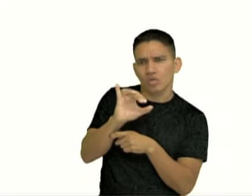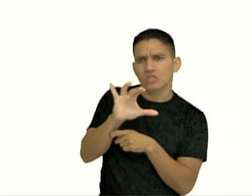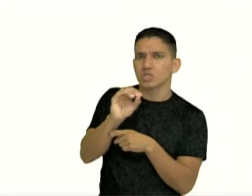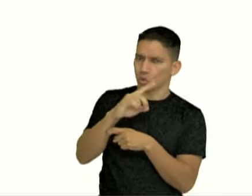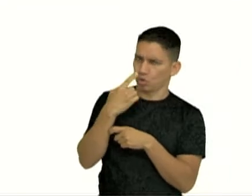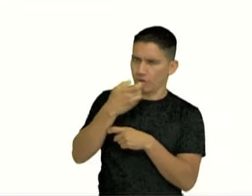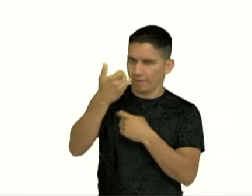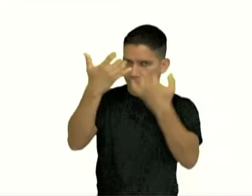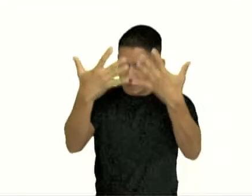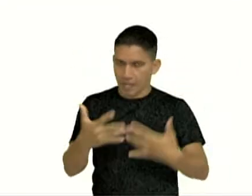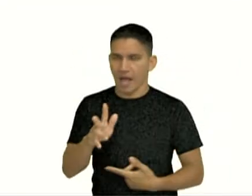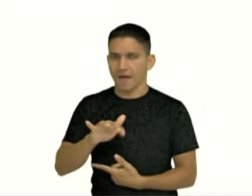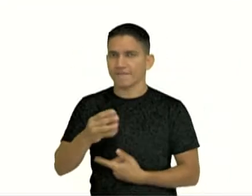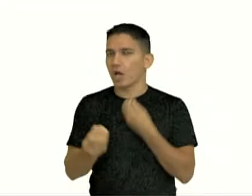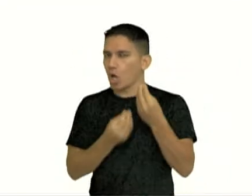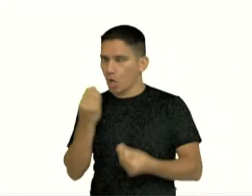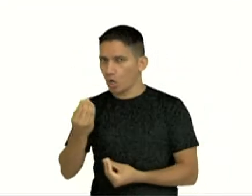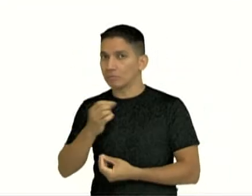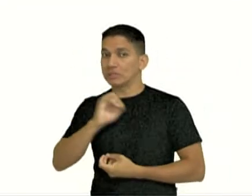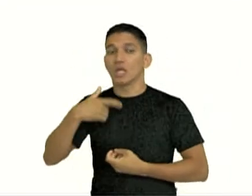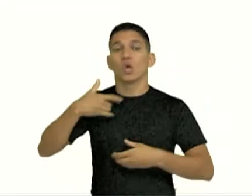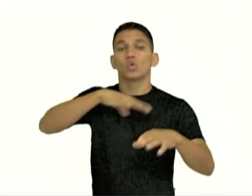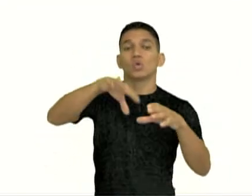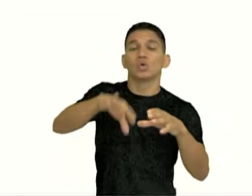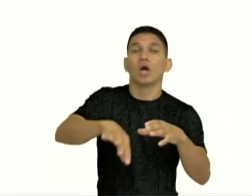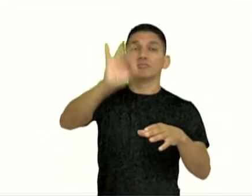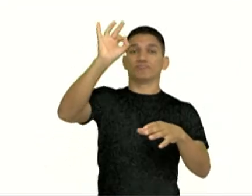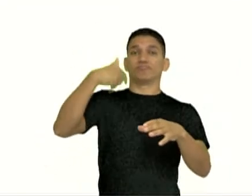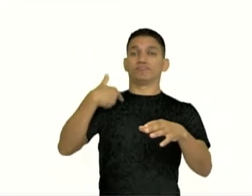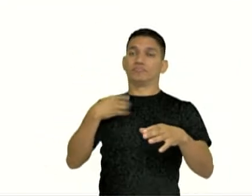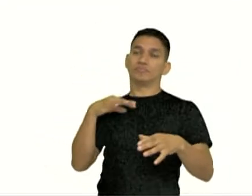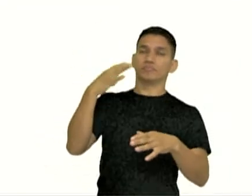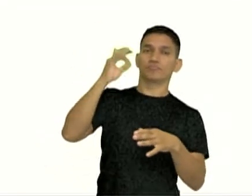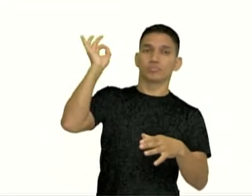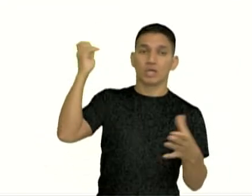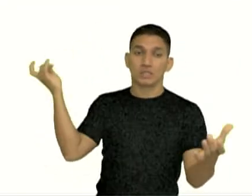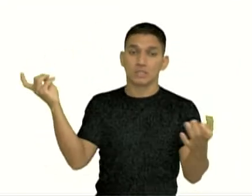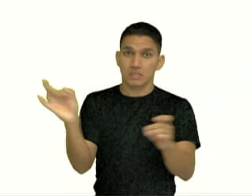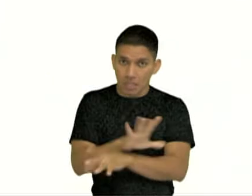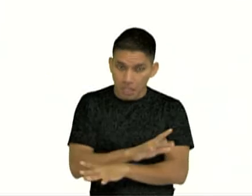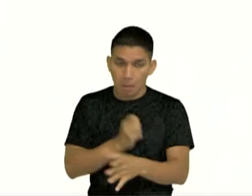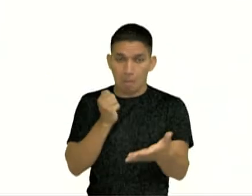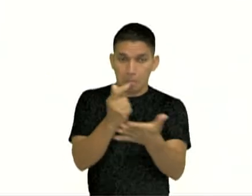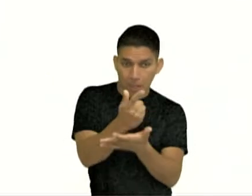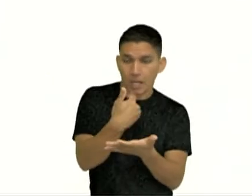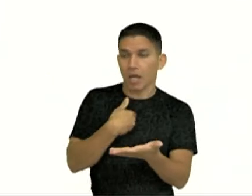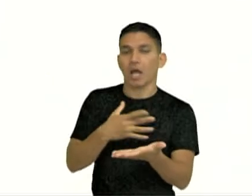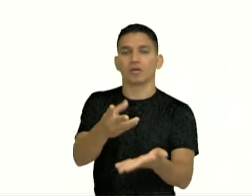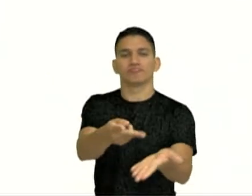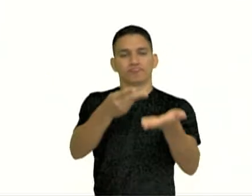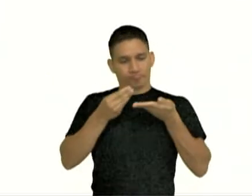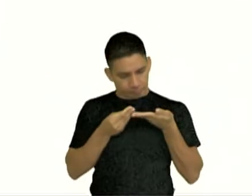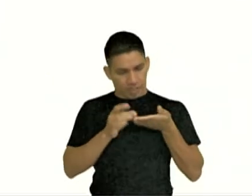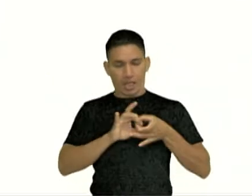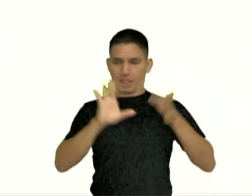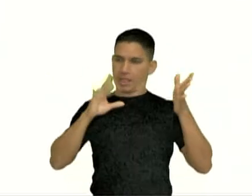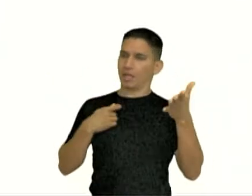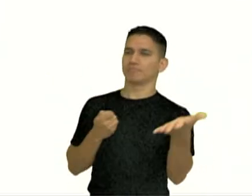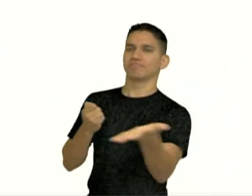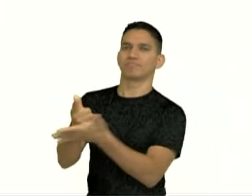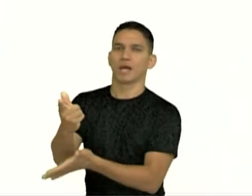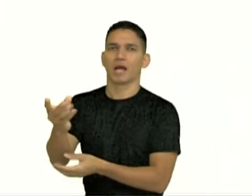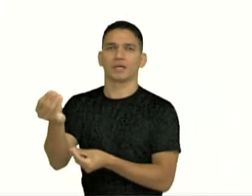eu posso, quando eu for sorteado ou terminar de pagar esse consórcio, eu recebo a minha carta e consigo pagar à